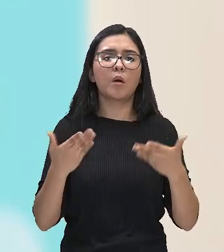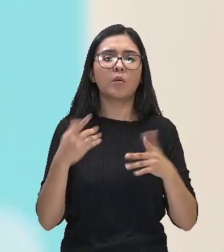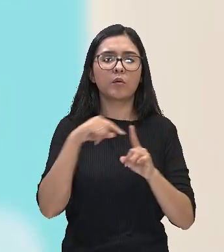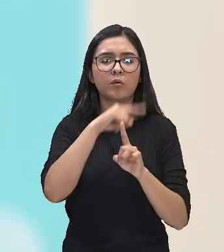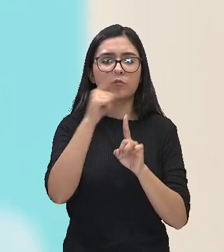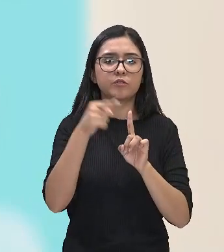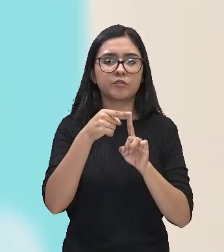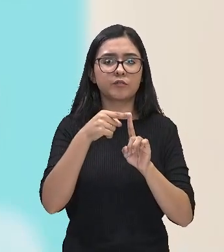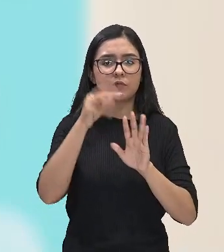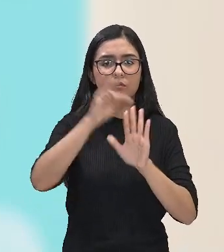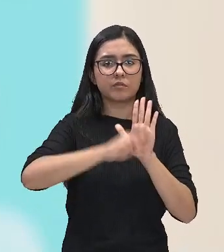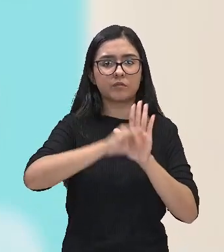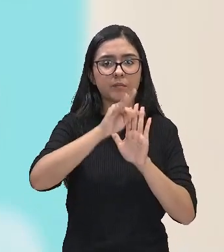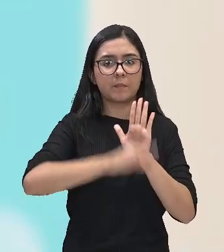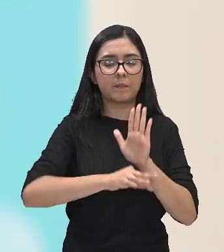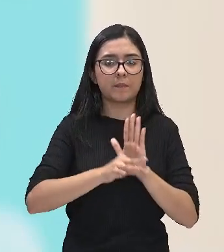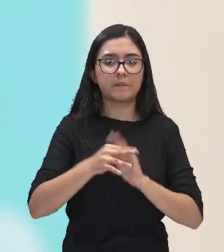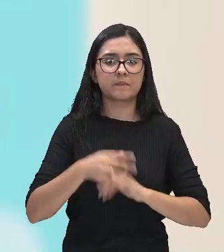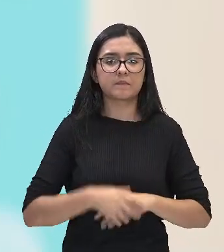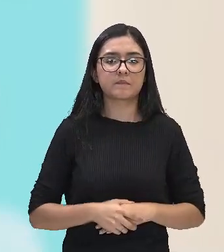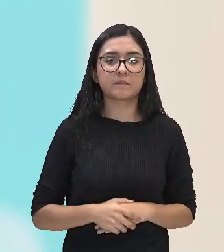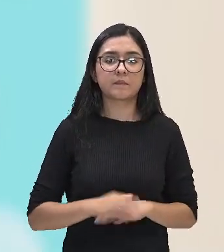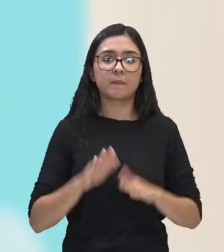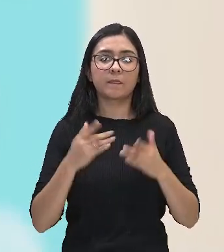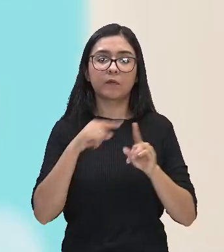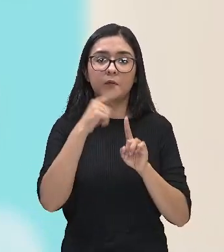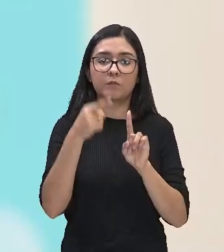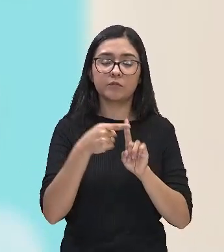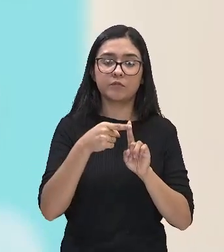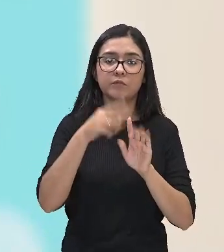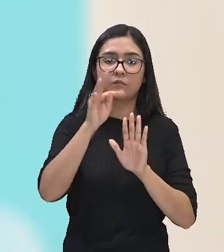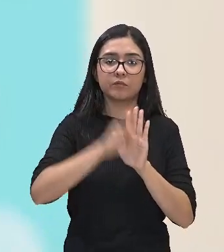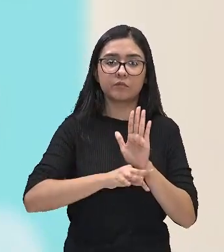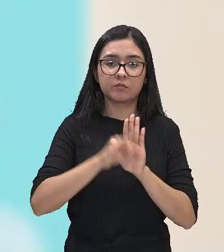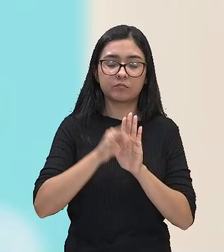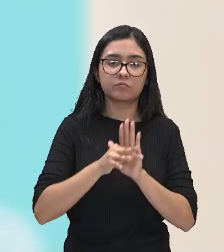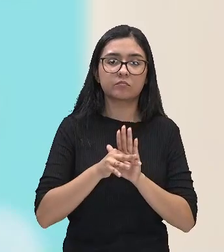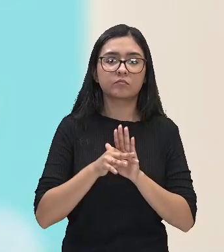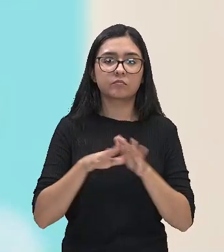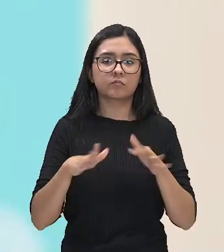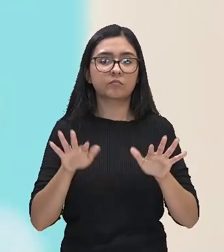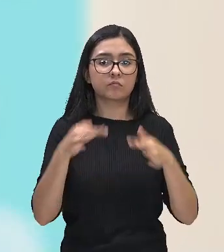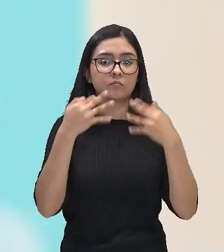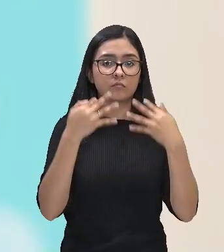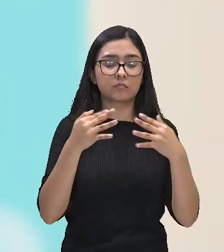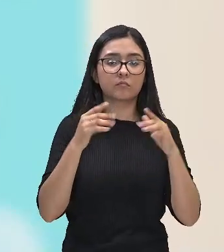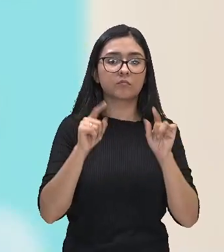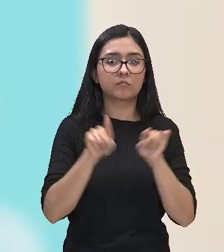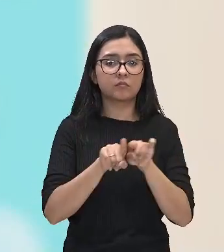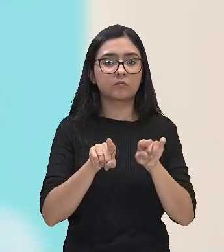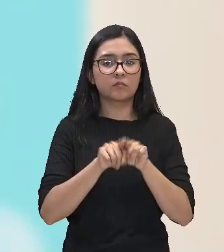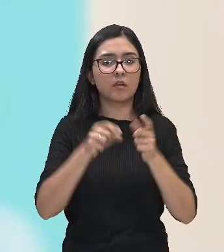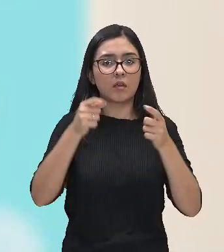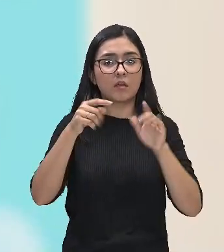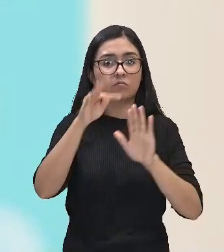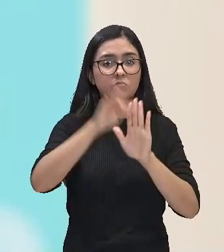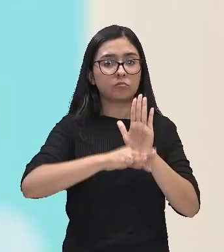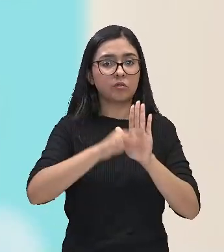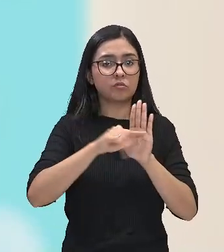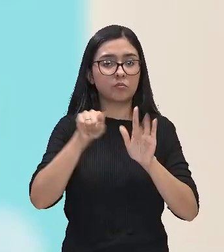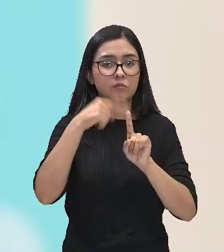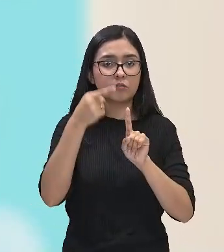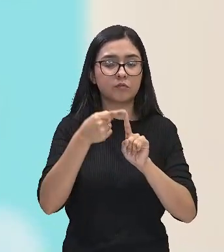desse texto? A função desse texto é chamar a atenção do receptor, a função desse texto é explicar,